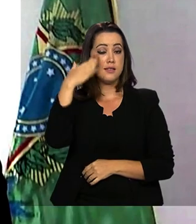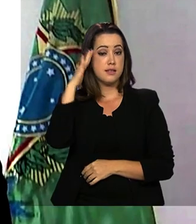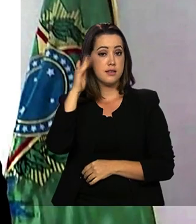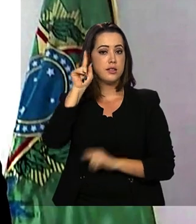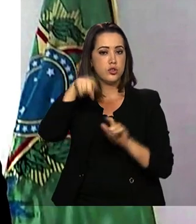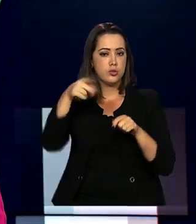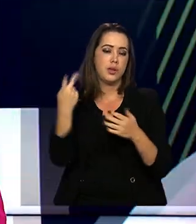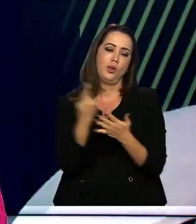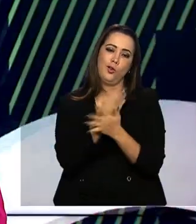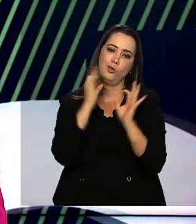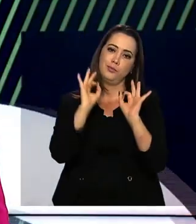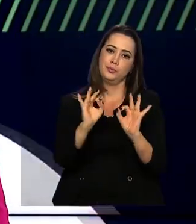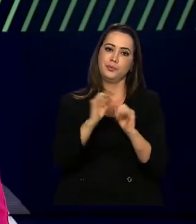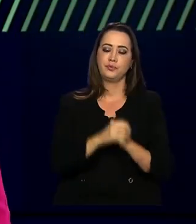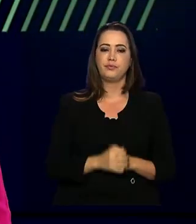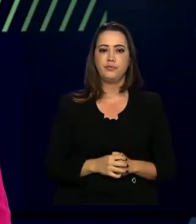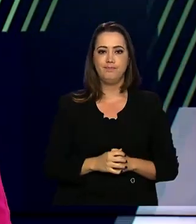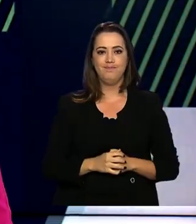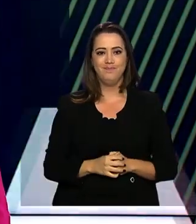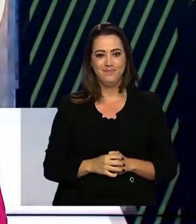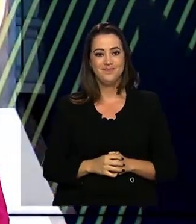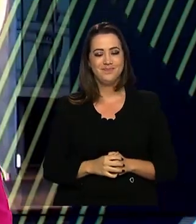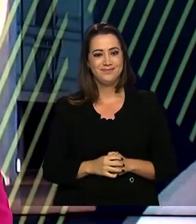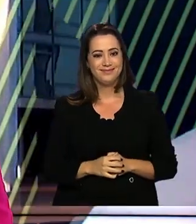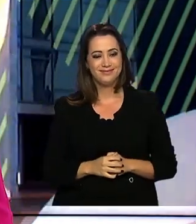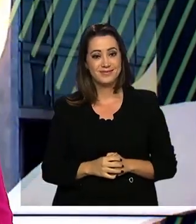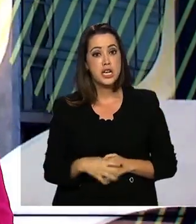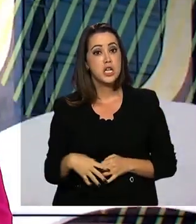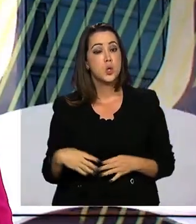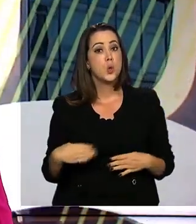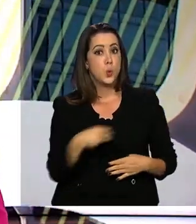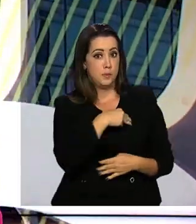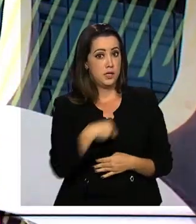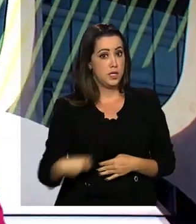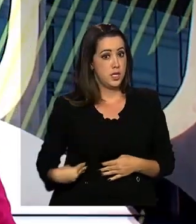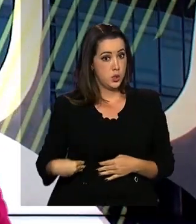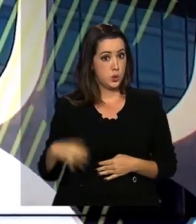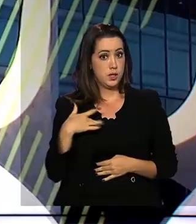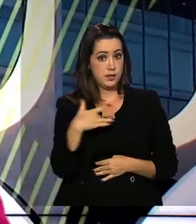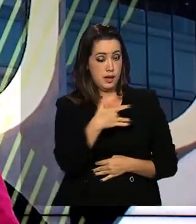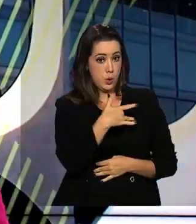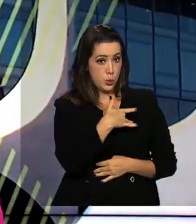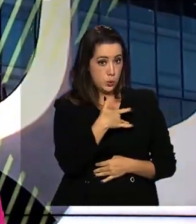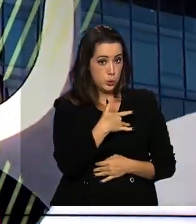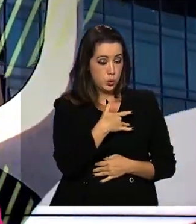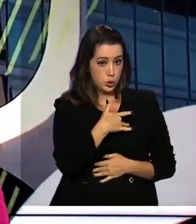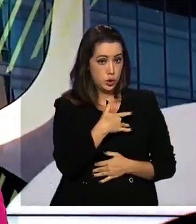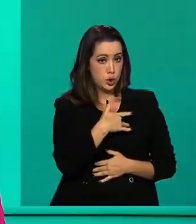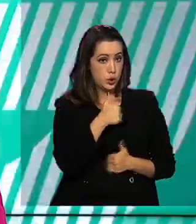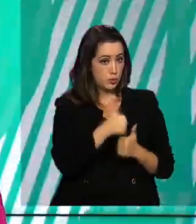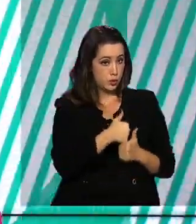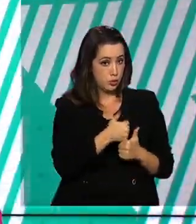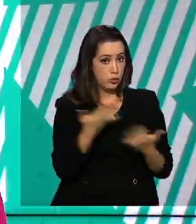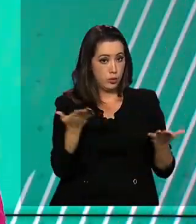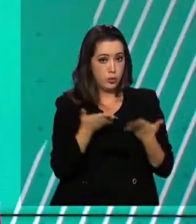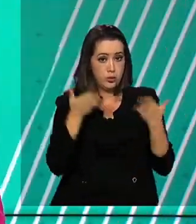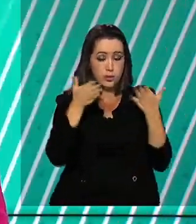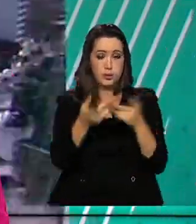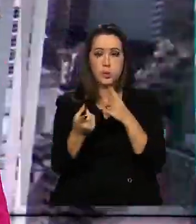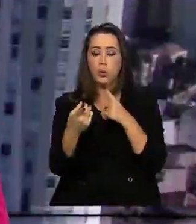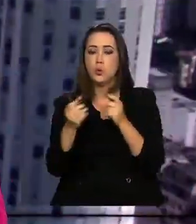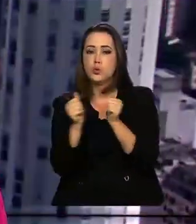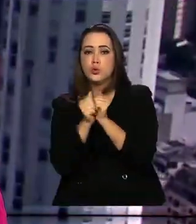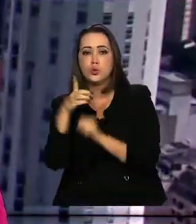fará presente. O ministro interino da Saúde participou hoje de uma audiência com deputados para debater a